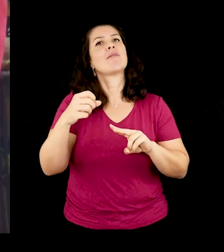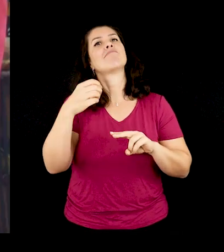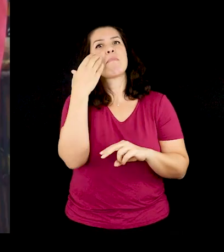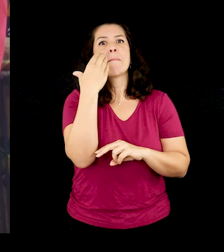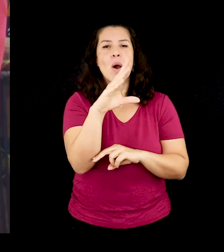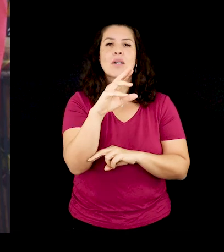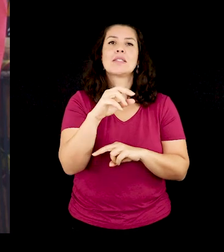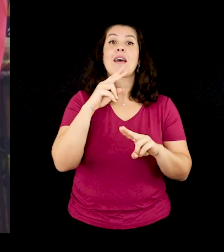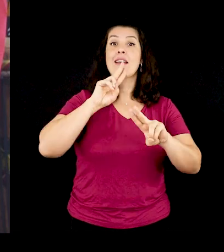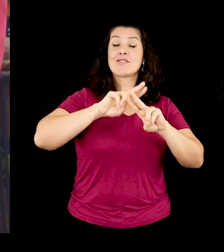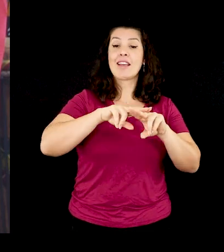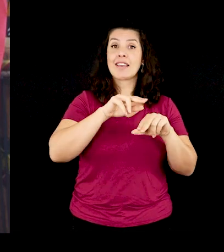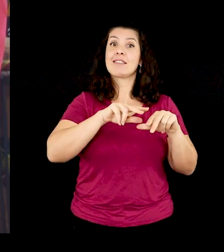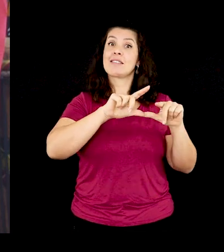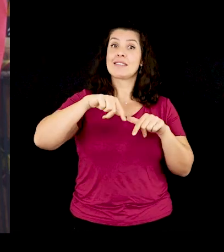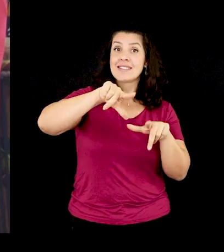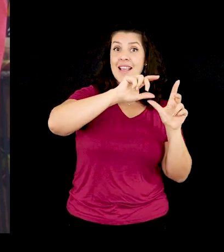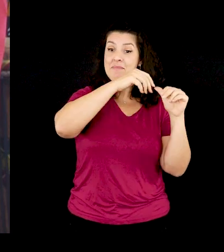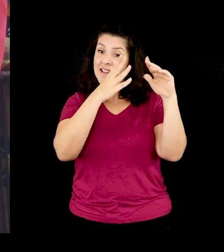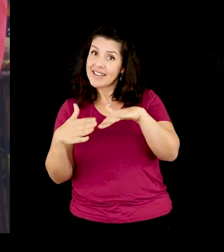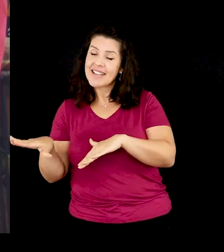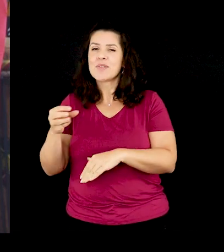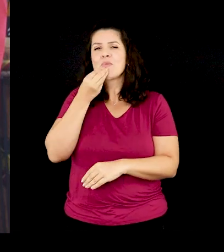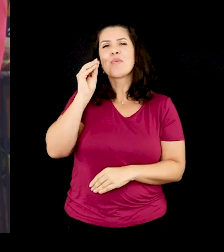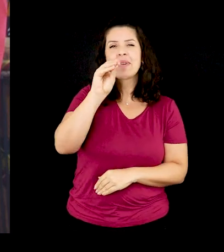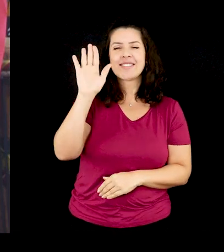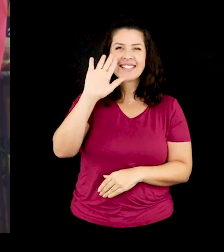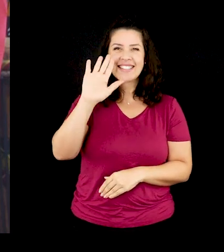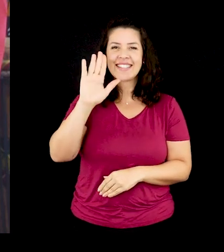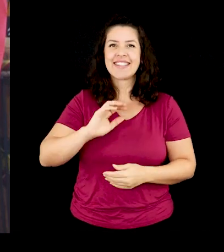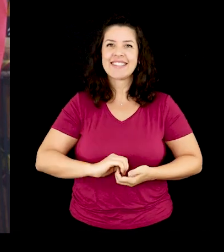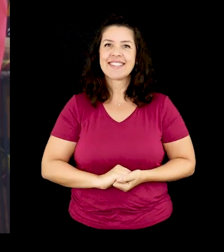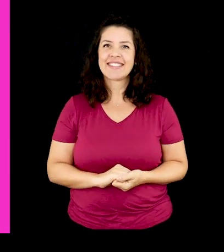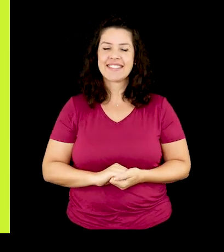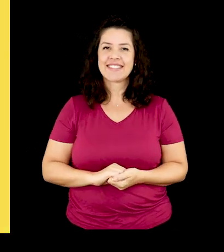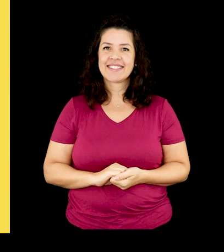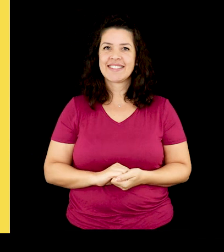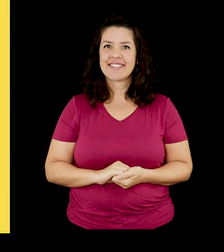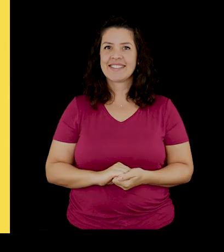experiência, hashtag IC para crianças. Um beijo e até logo!